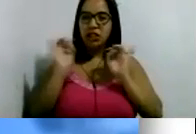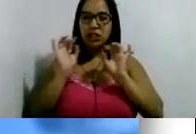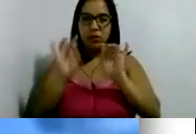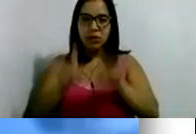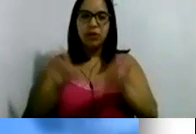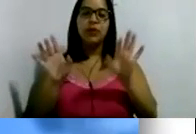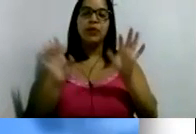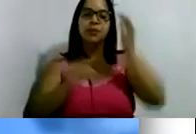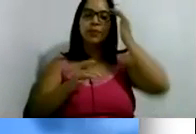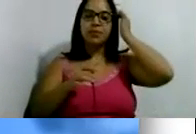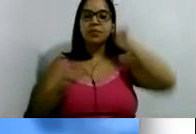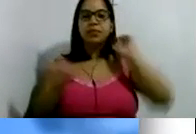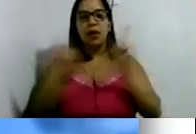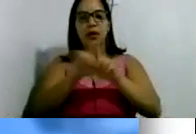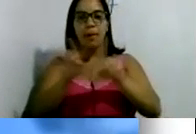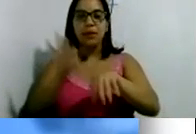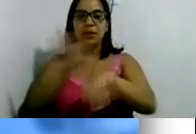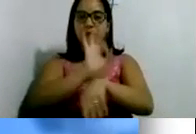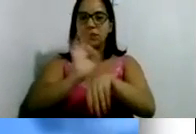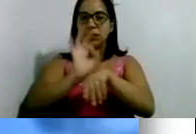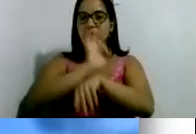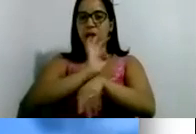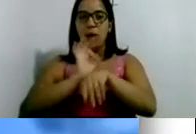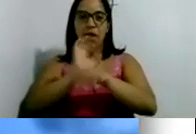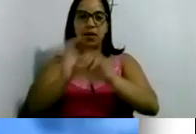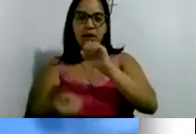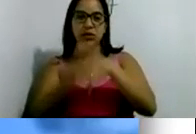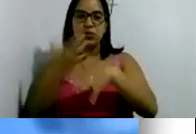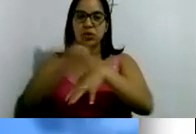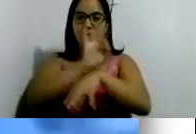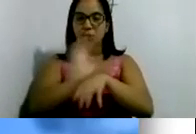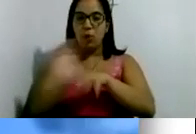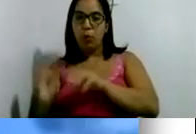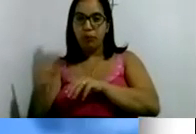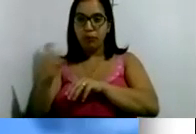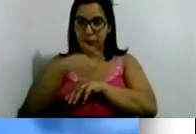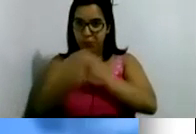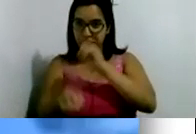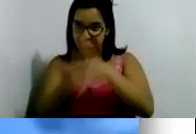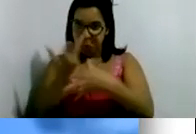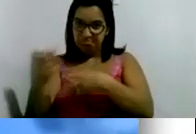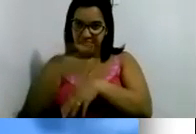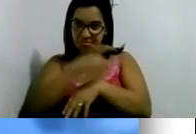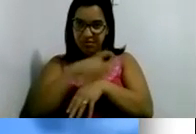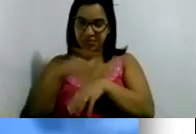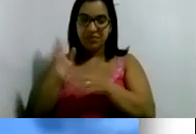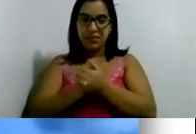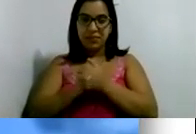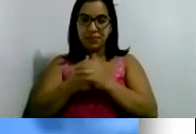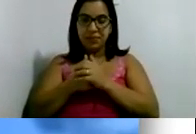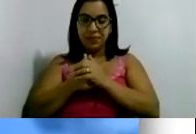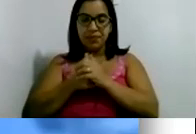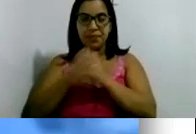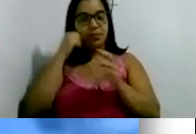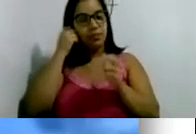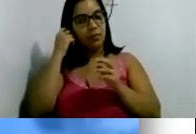quanto também na compreensão de mecanismos celulares que levam à formação das várias partes do embrião. Ou